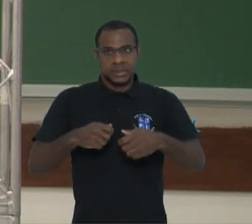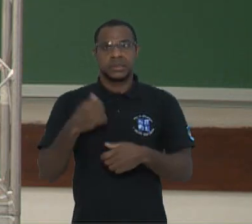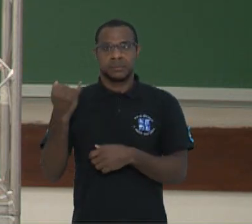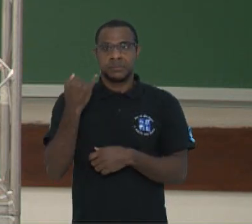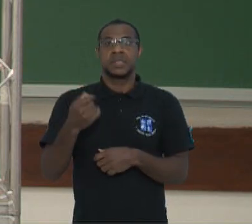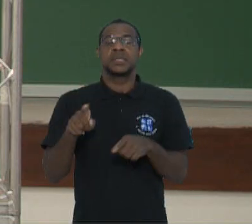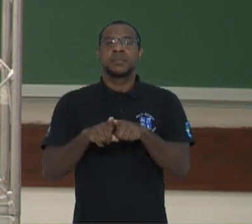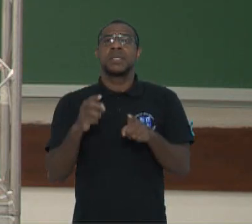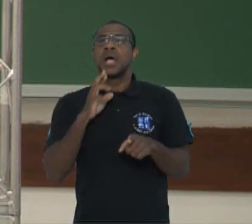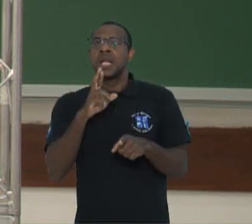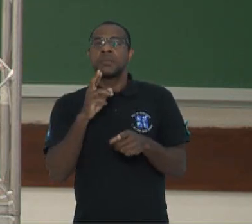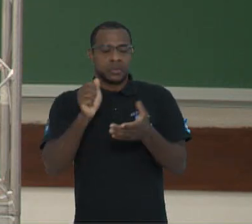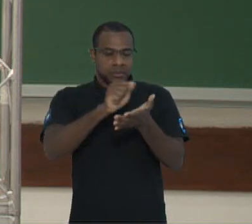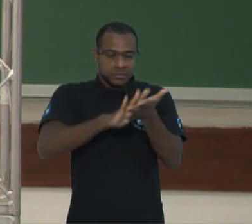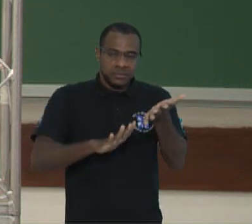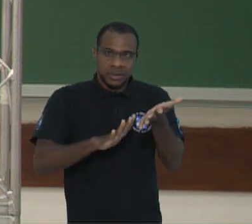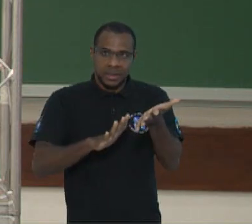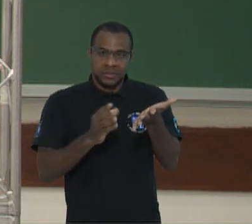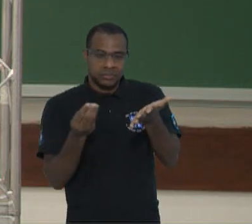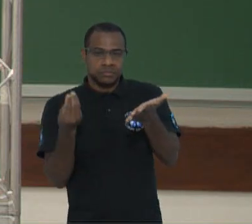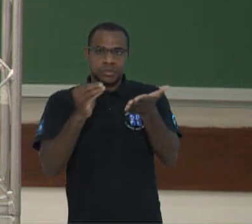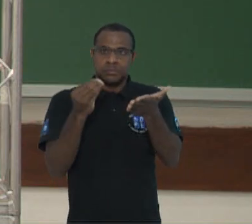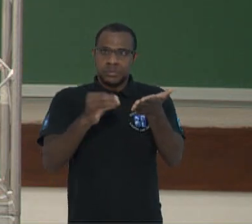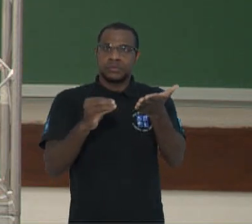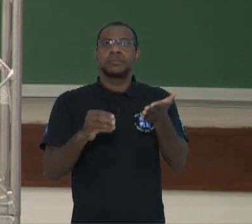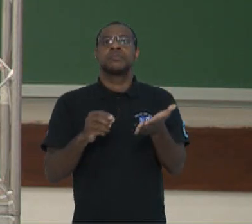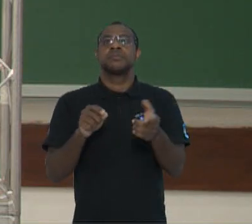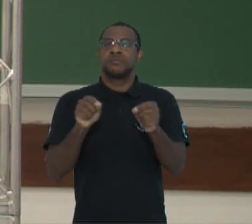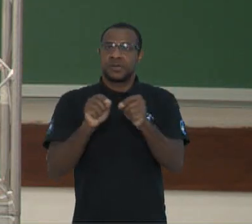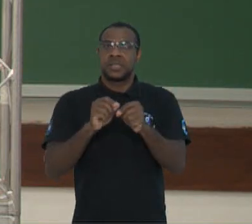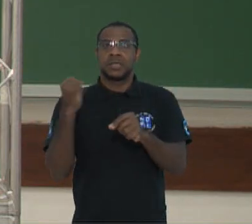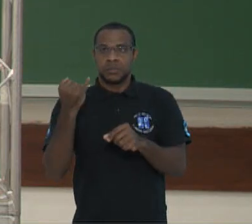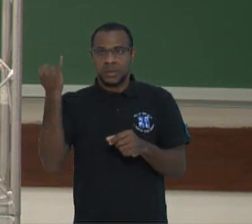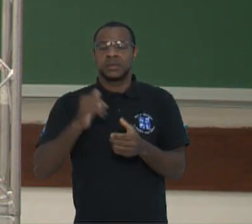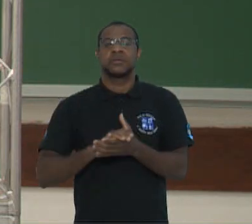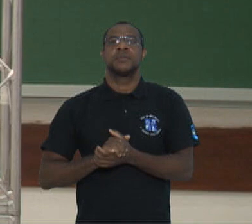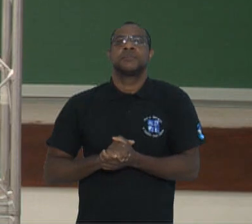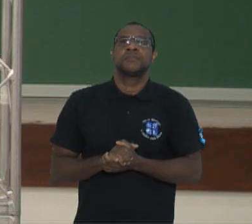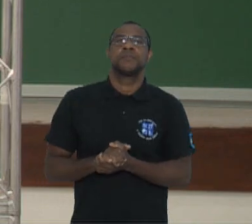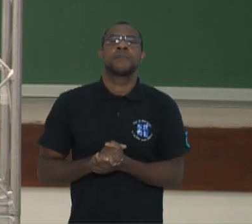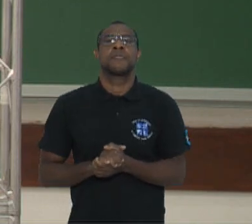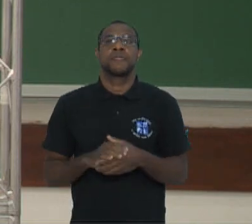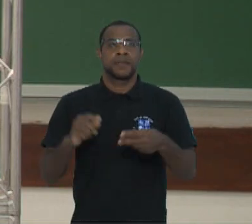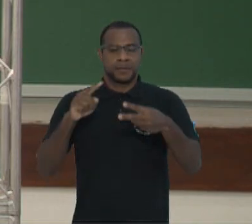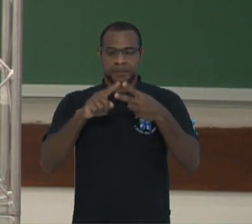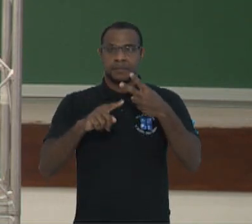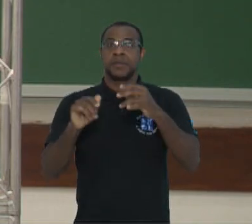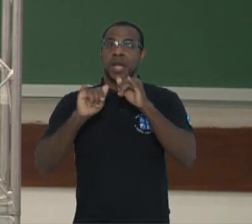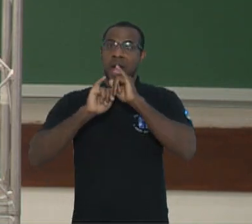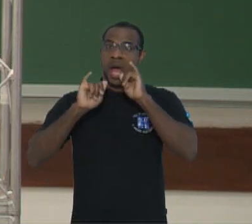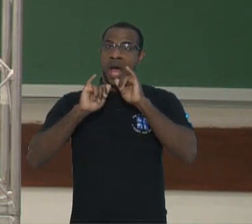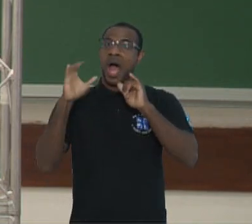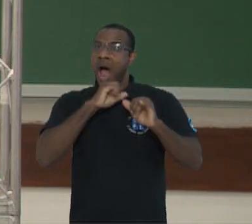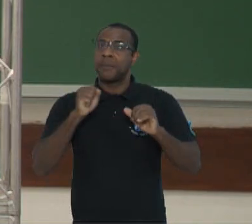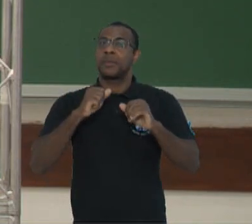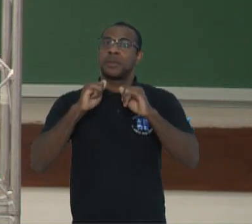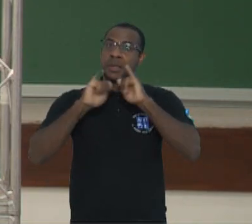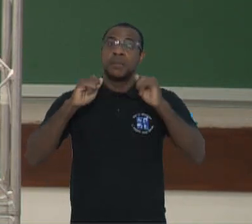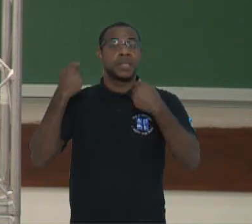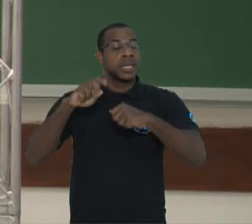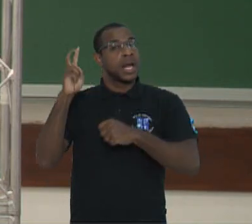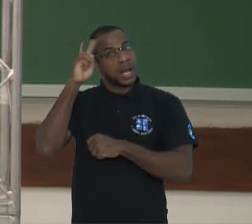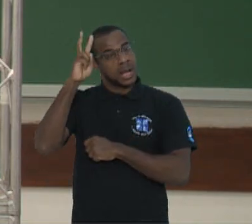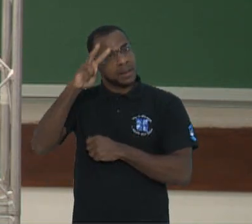já computa a chamada para que vocês não fiquem sem presença. 2 recadinhos rápidos que vocês precisam sim